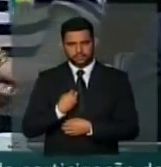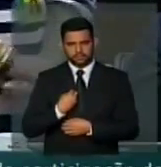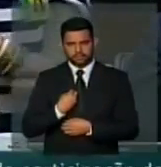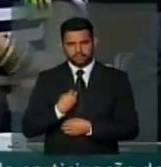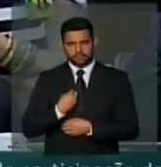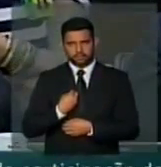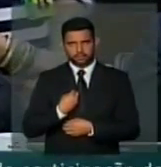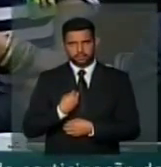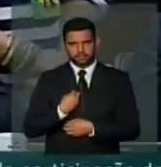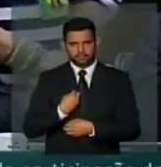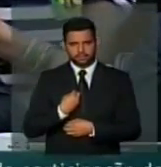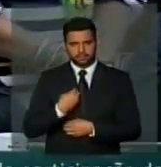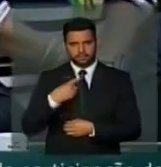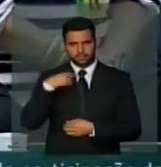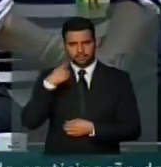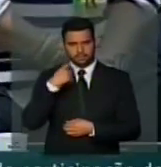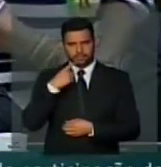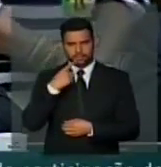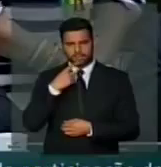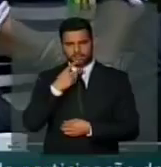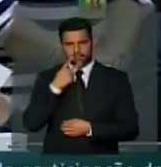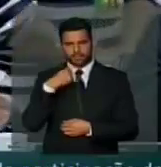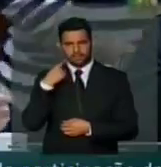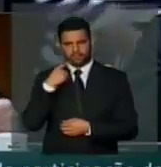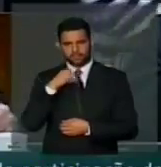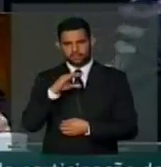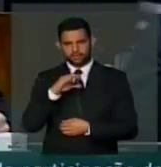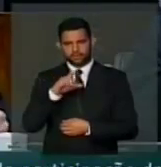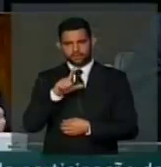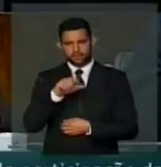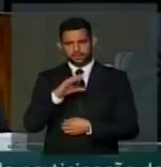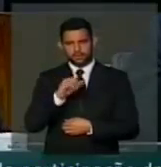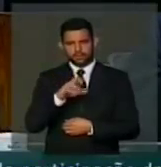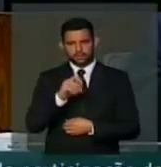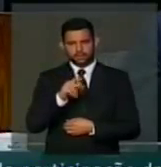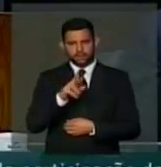Raul? Deputado, com a palavra o deputado Luiz Carlos Raul.